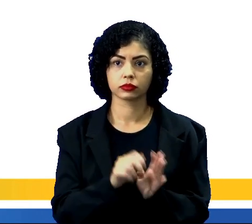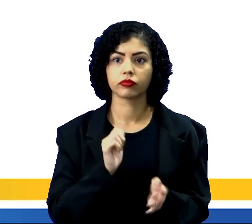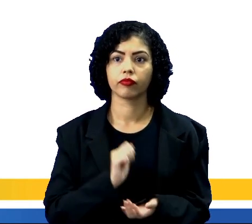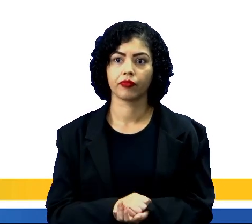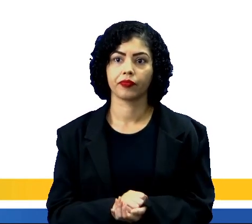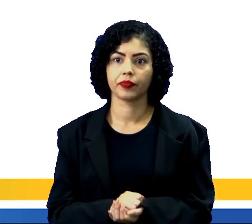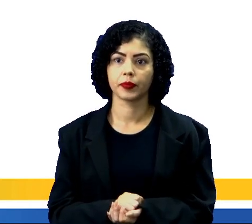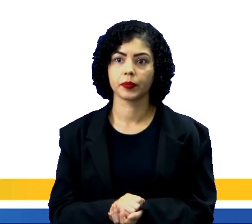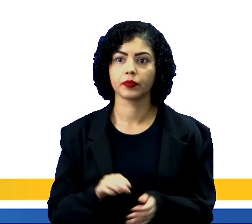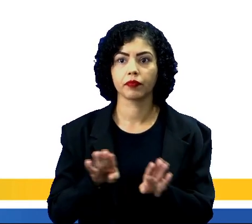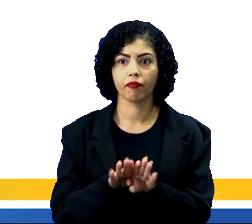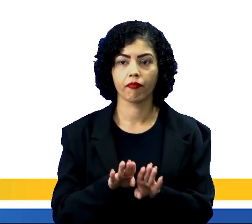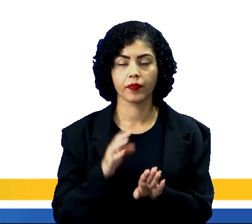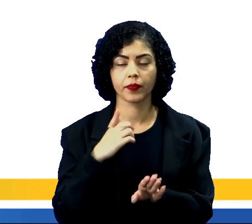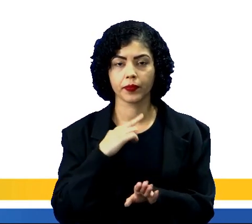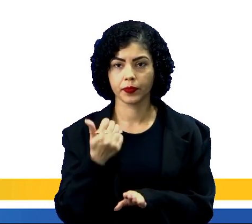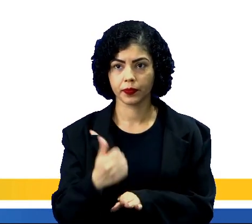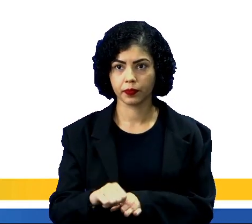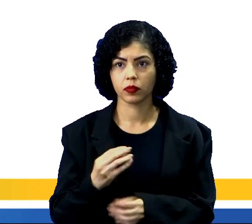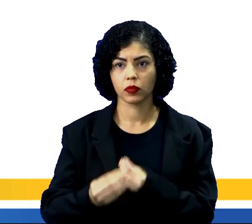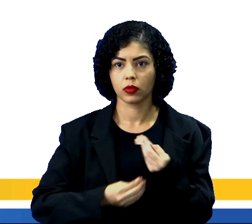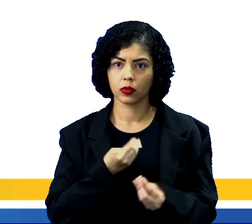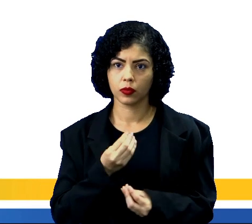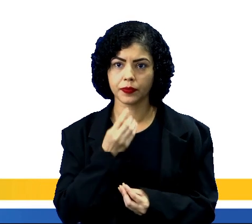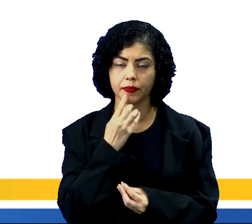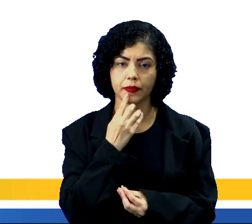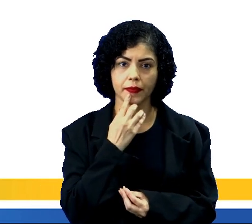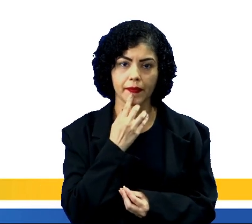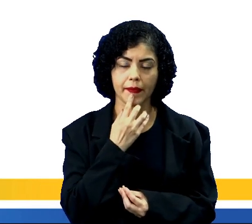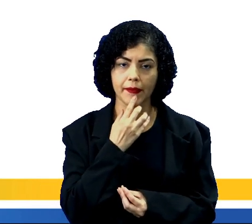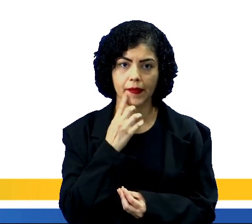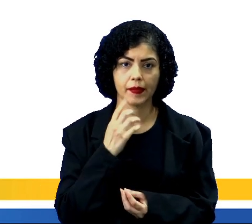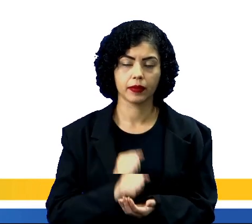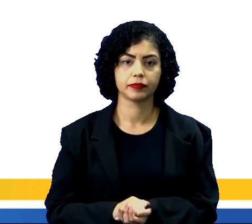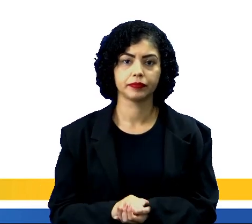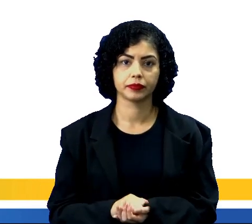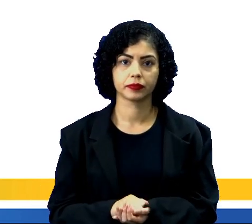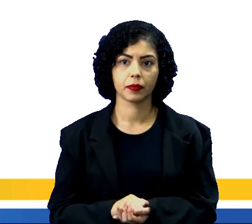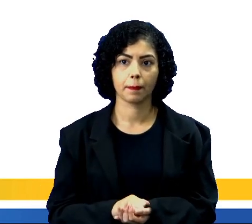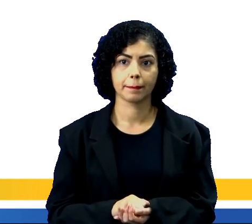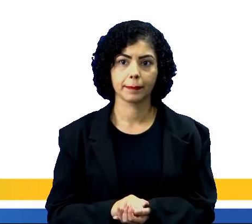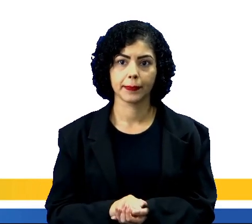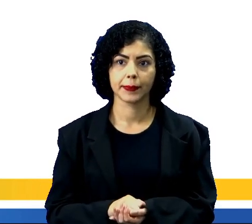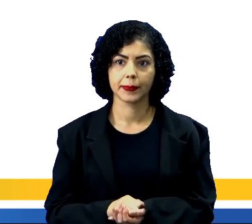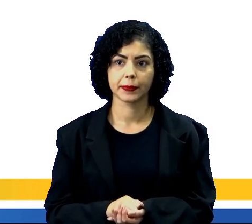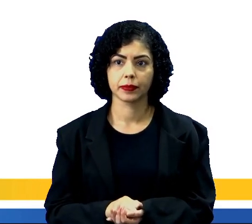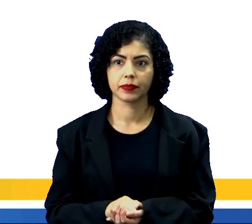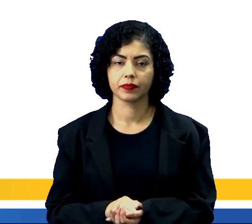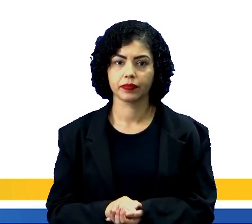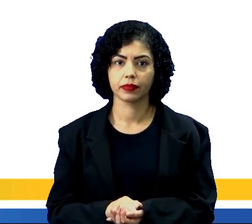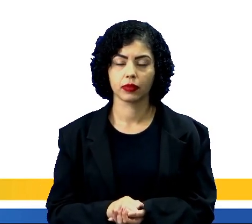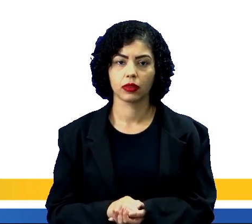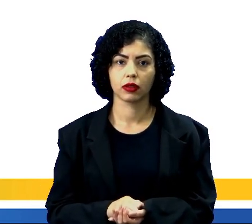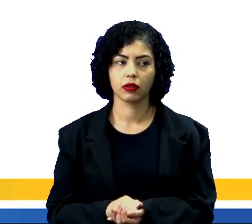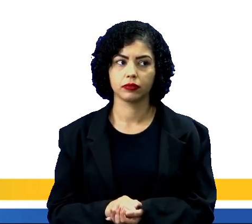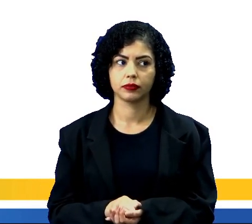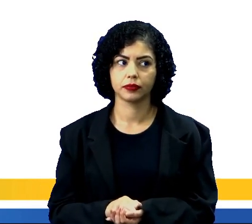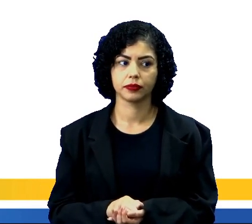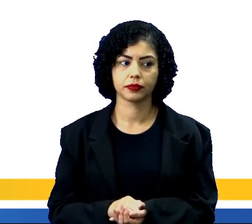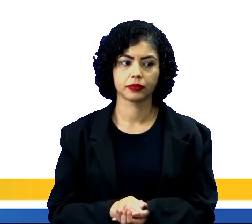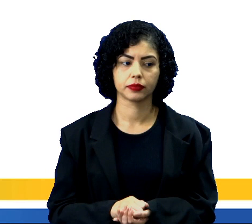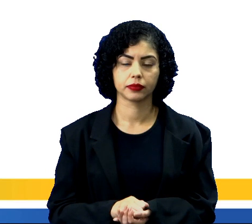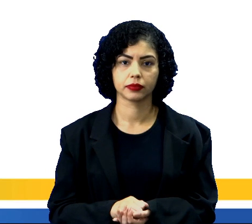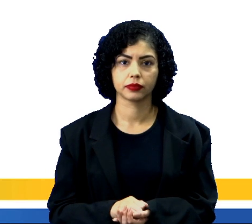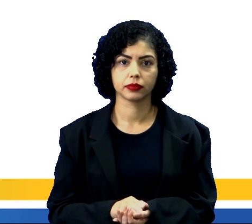ameaça à república. Então, eram como se fosse, o ditador era como se fosse uma espécie